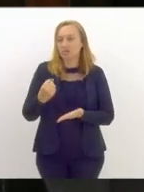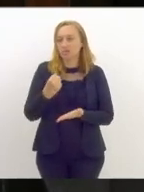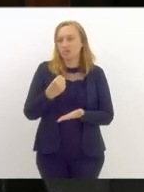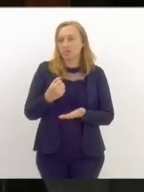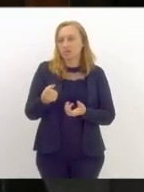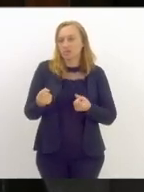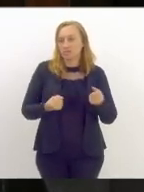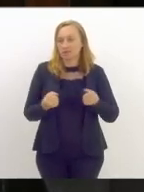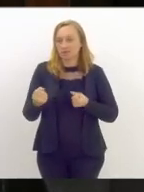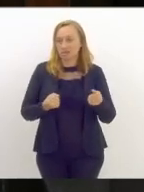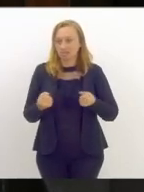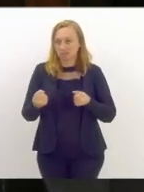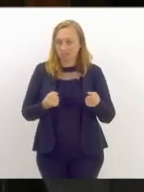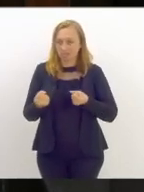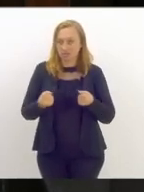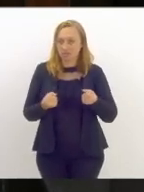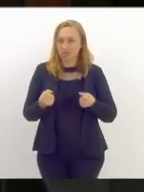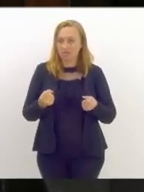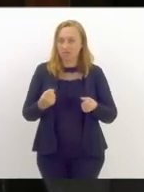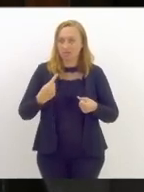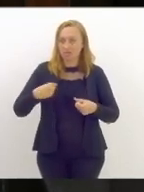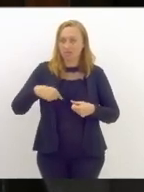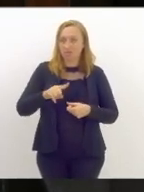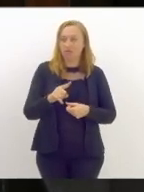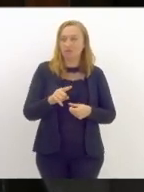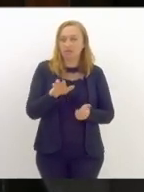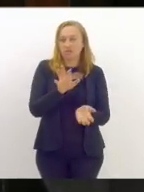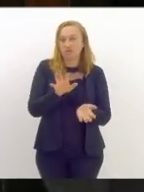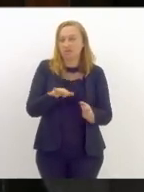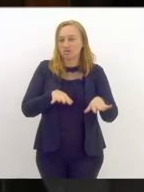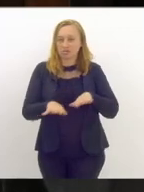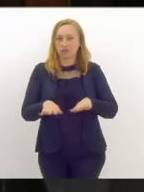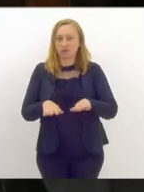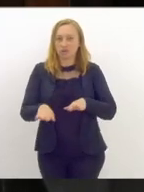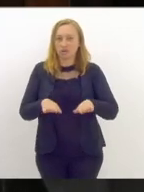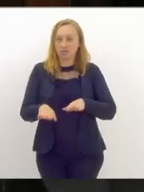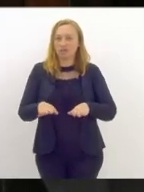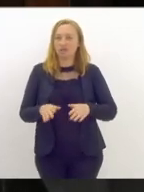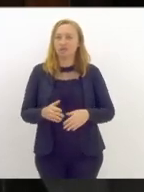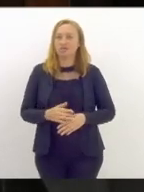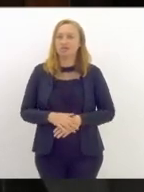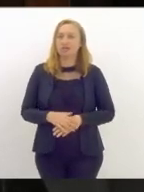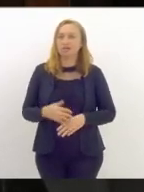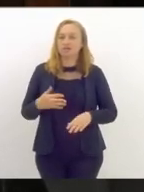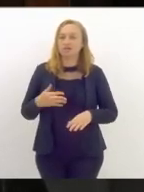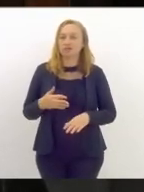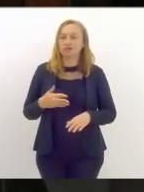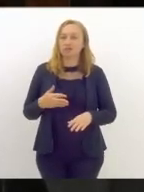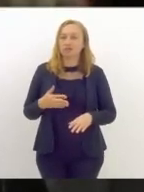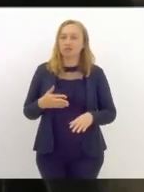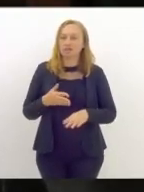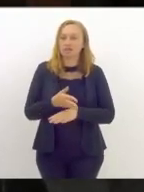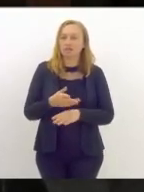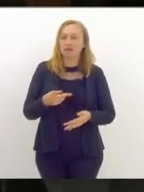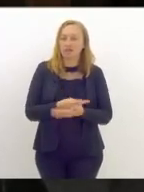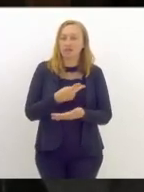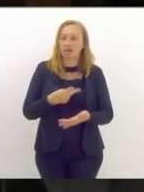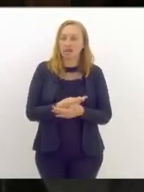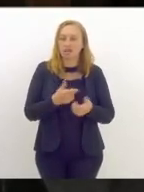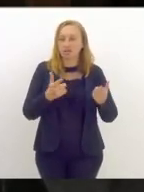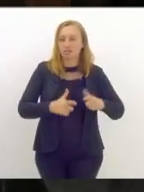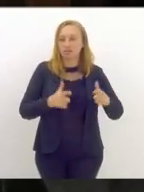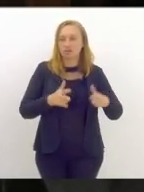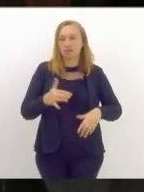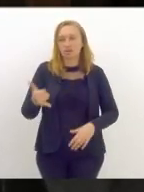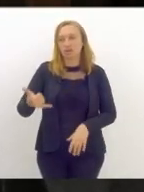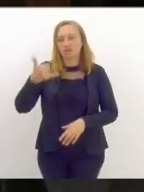muito, eu rodei com um carro na Grajaú de Jacarepaguá. Entrei de costas naquele barranco lá. Aí liguei